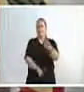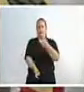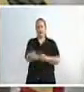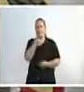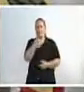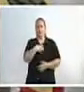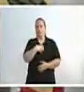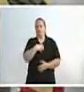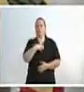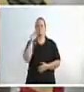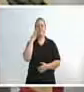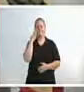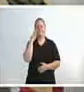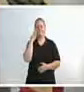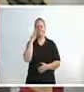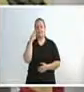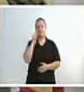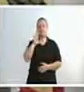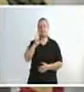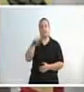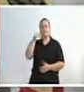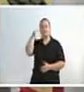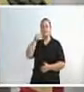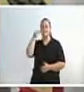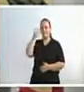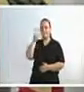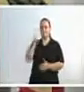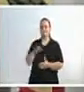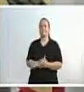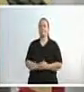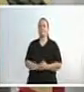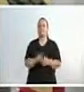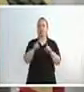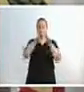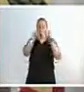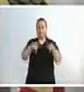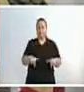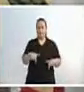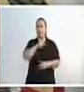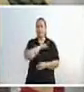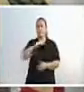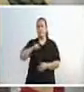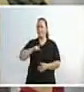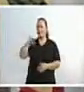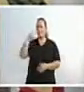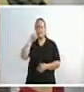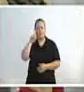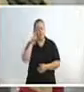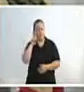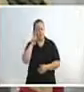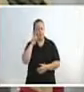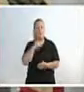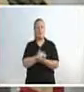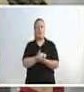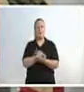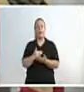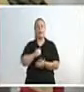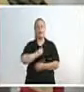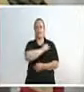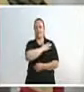é. E isso acontece todo dia no serviço público. Todo dia. No início do governo Napoleão,